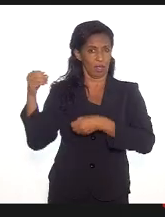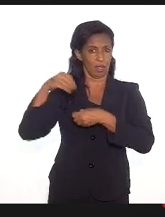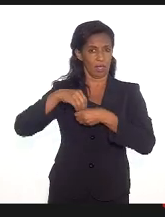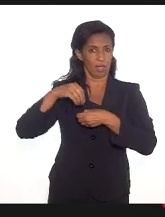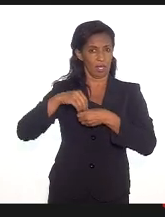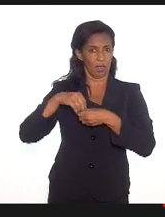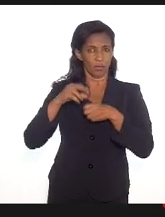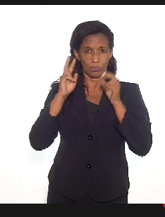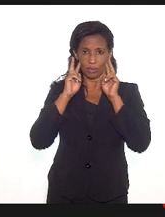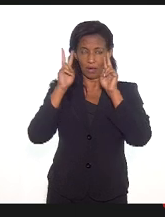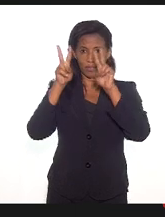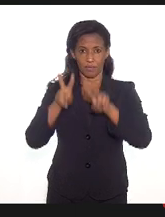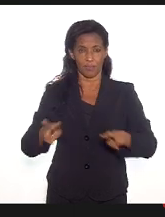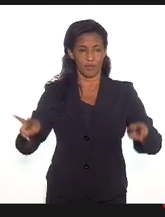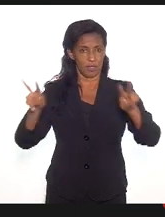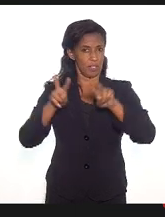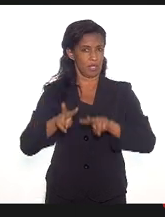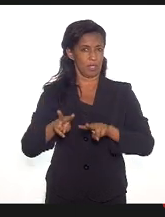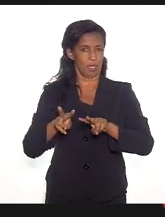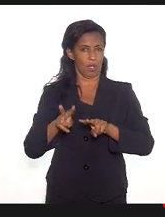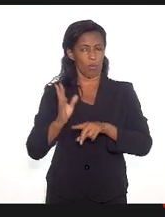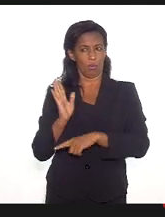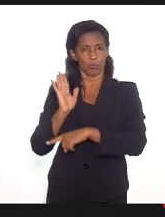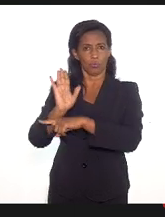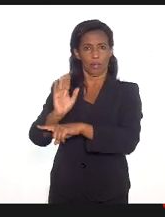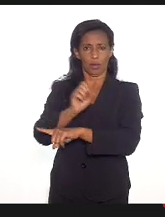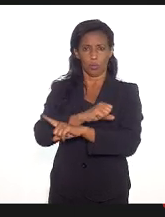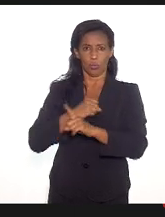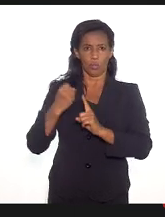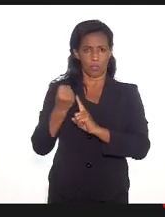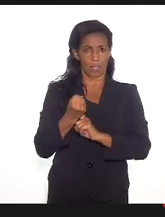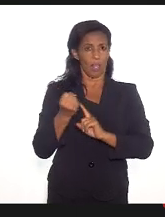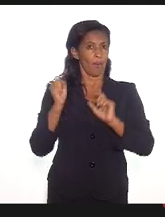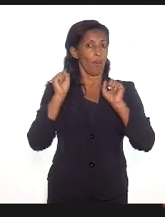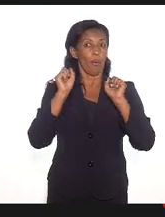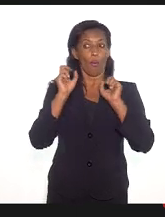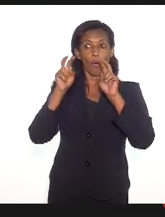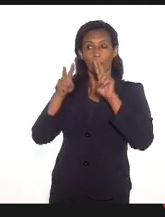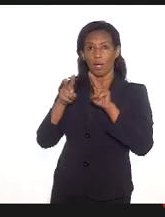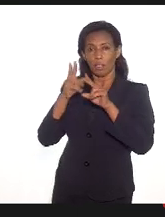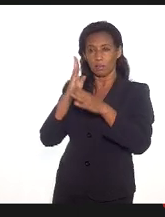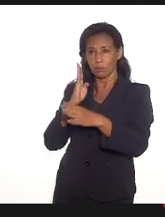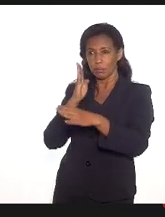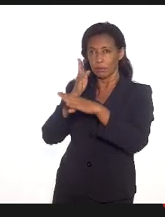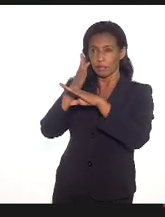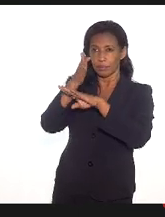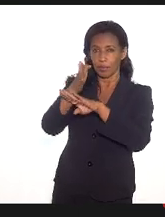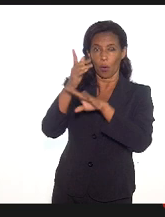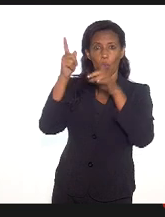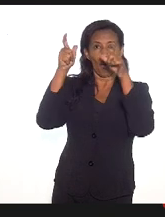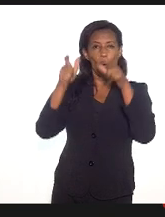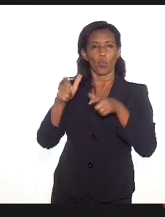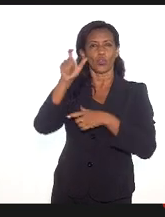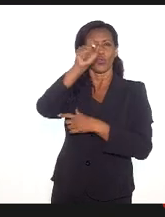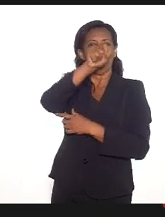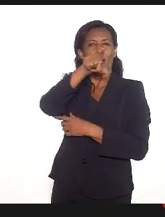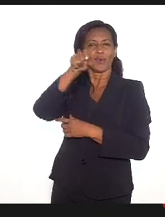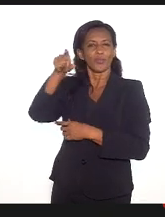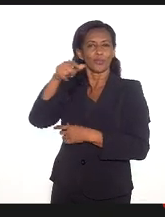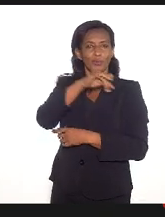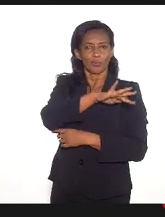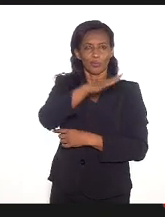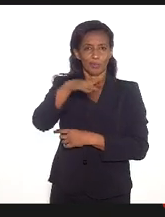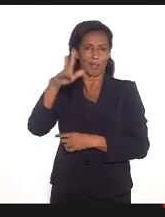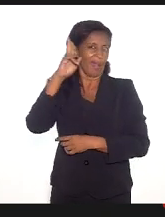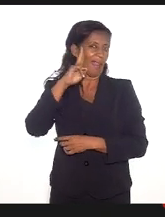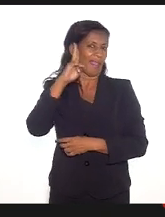daquela visão da triplo S em prol da sociedade, olhando para o nosso horizonte, onde o azul do mar, lembrando